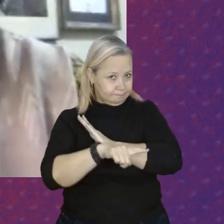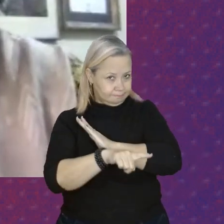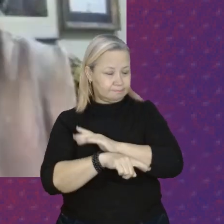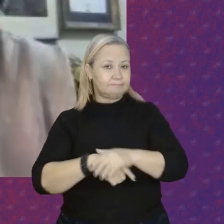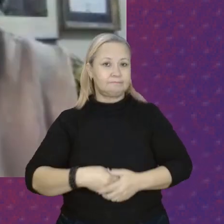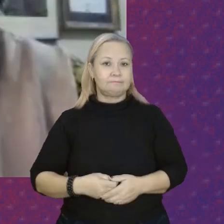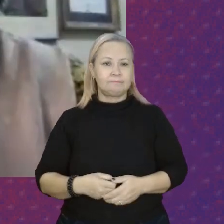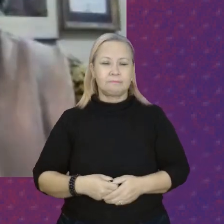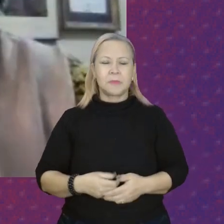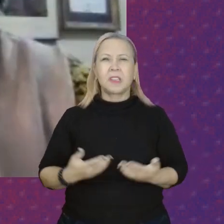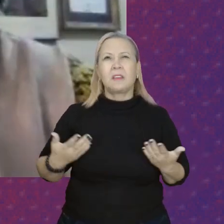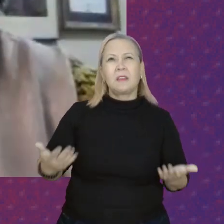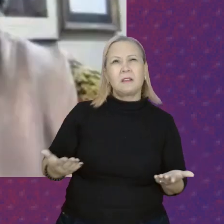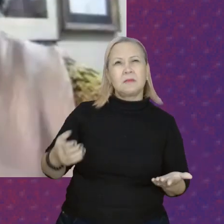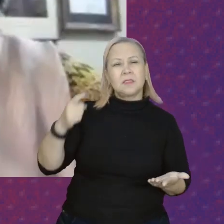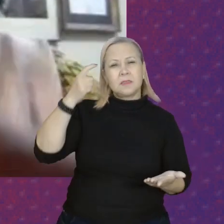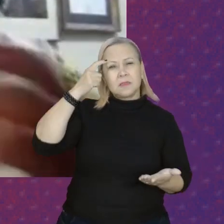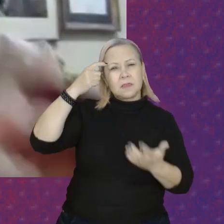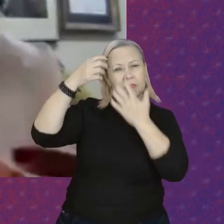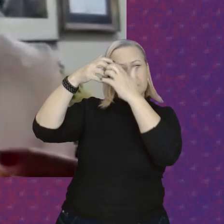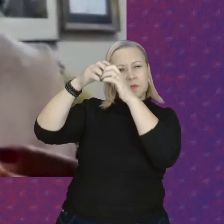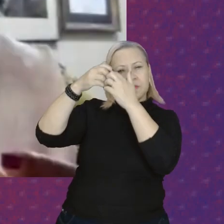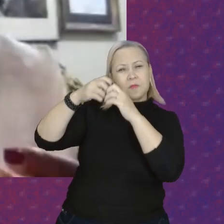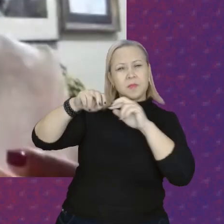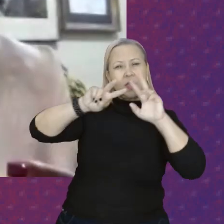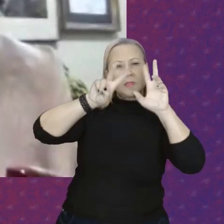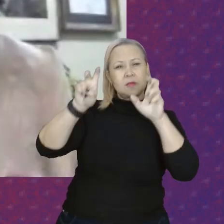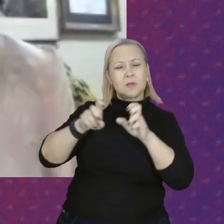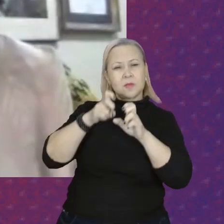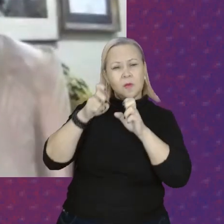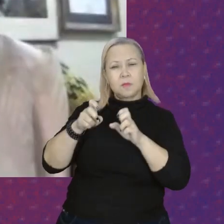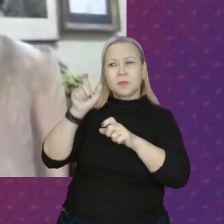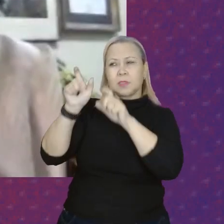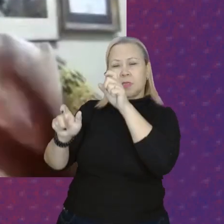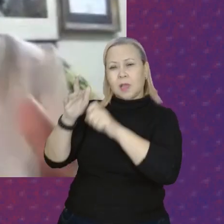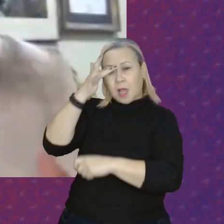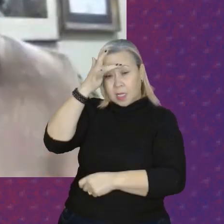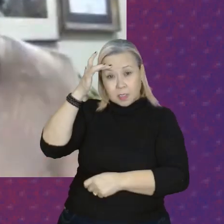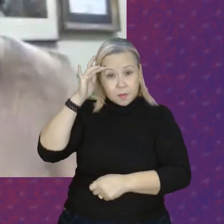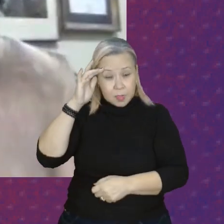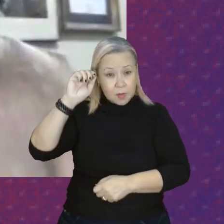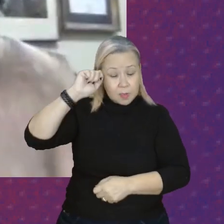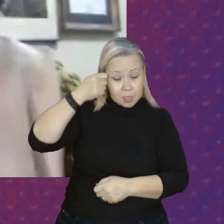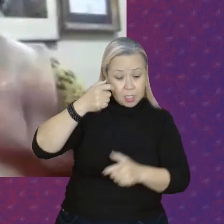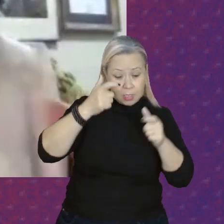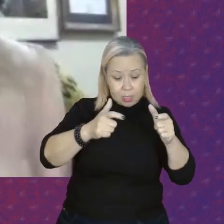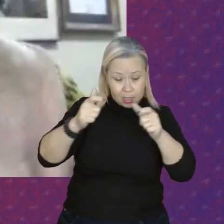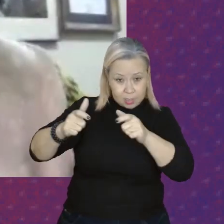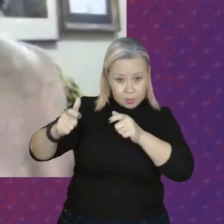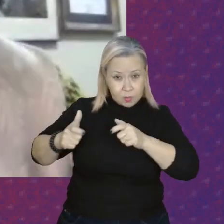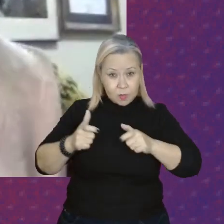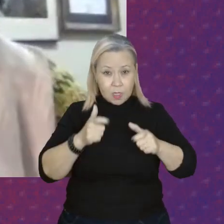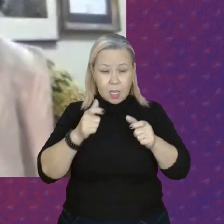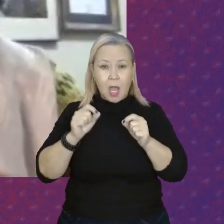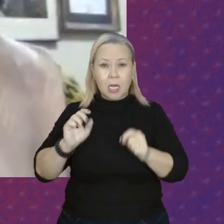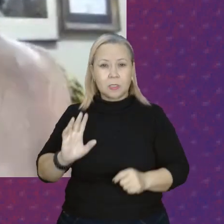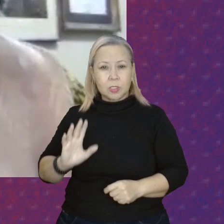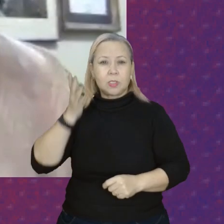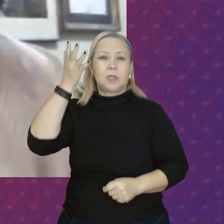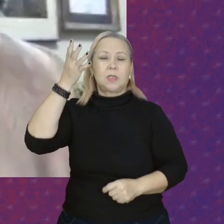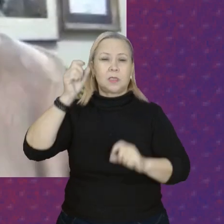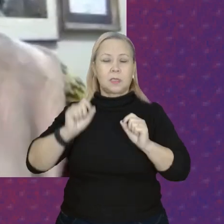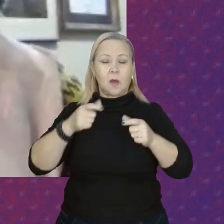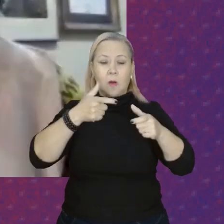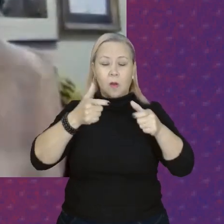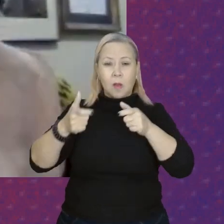Quando a gente pensa sobre as pessoas negras, né, nesses lugares, nos lugares de decisão, nos